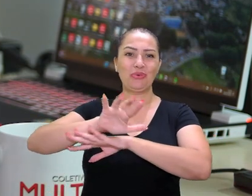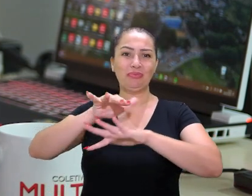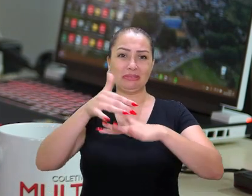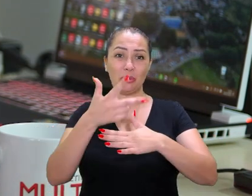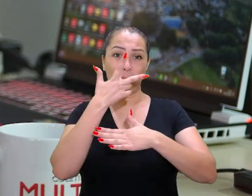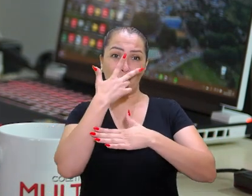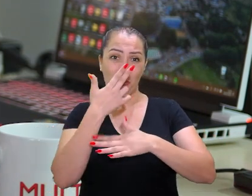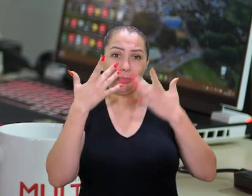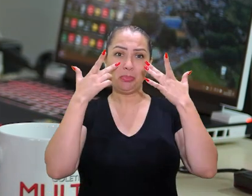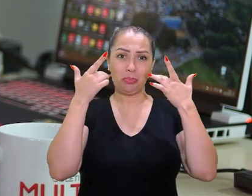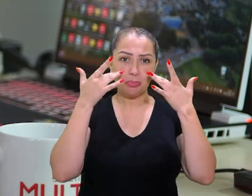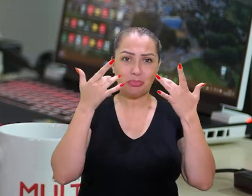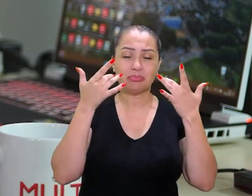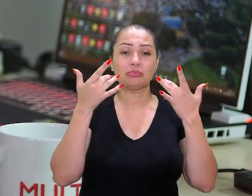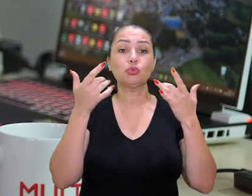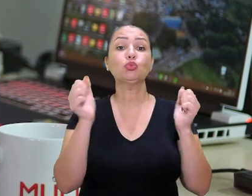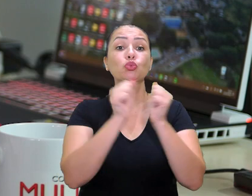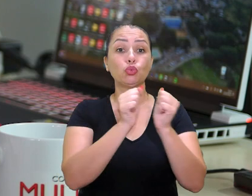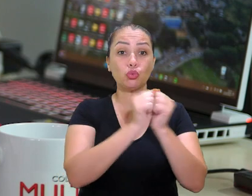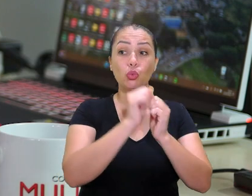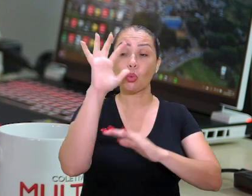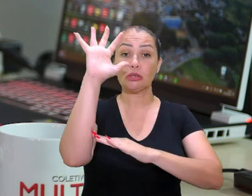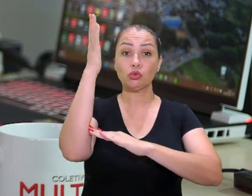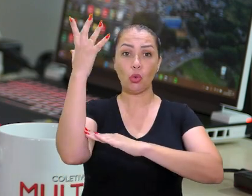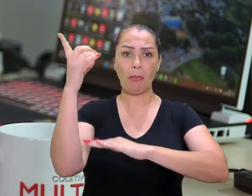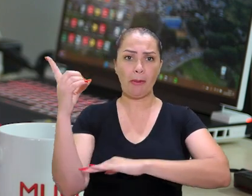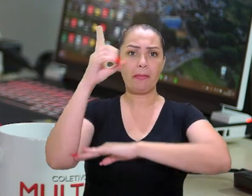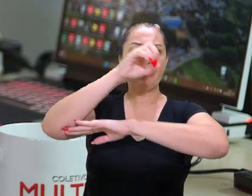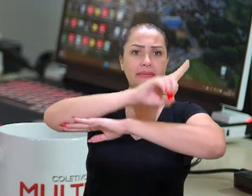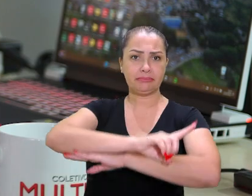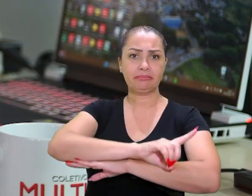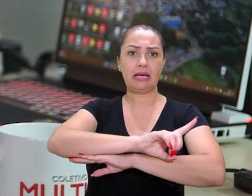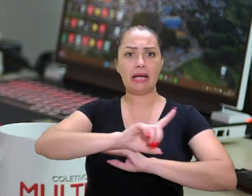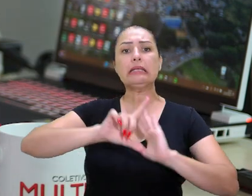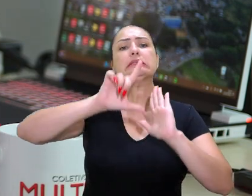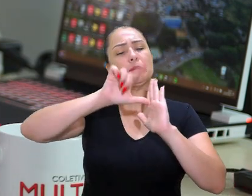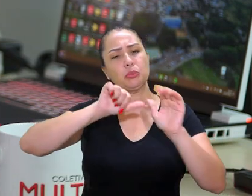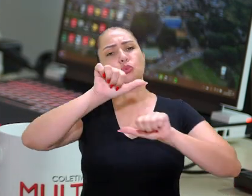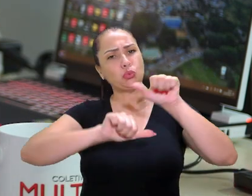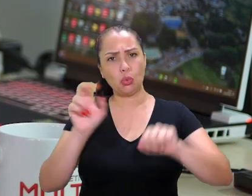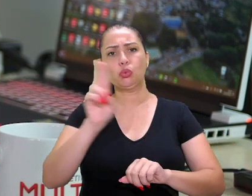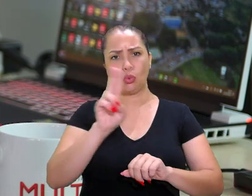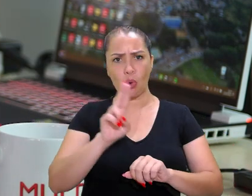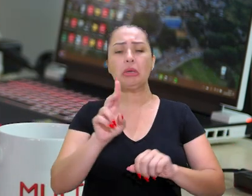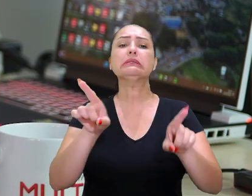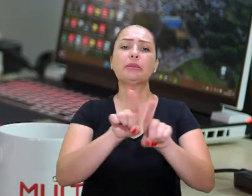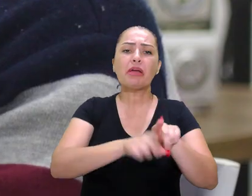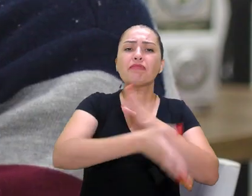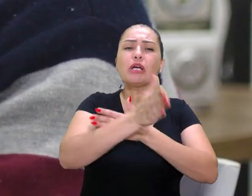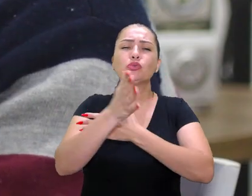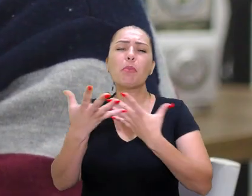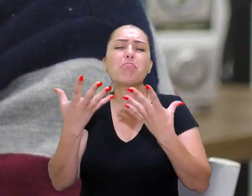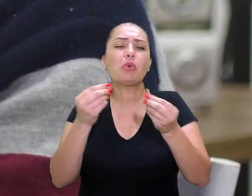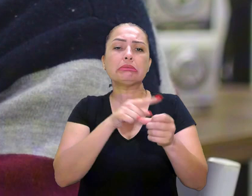espetáculo, juntamente com A Sombra do Novo Amanhecer, que depois passou a se chamar Amanheceu Lá Fora, que nós circulamos inúmeras cidades do estado do Rio Grande do Sul.